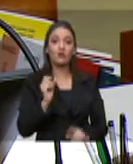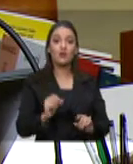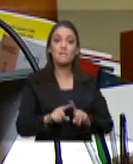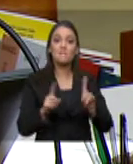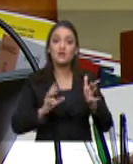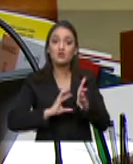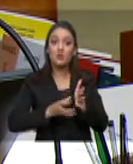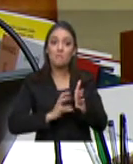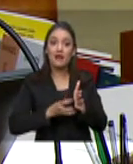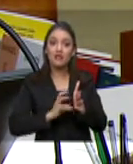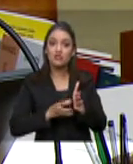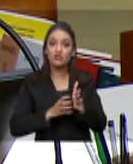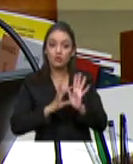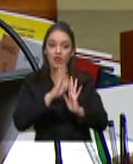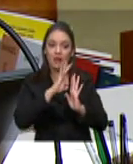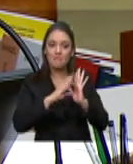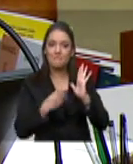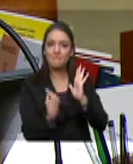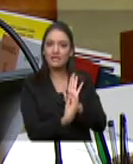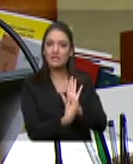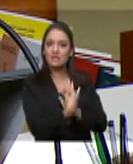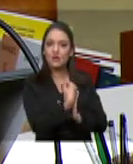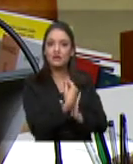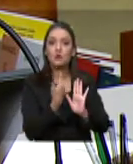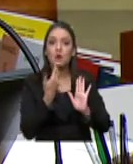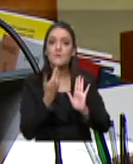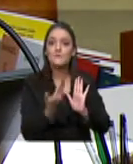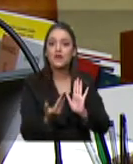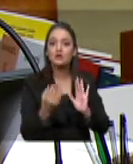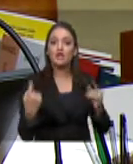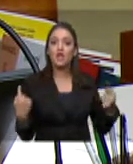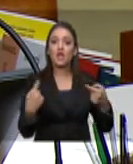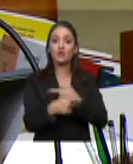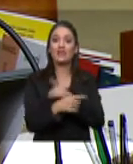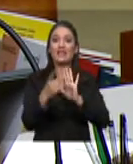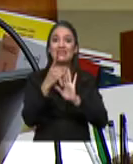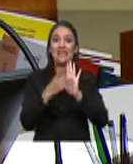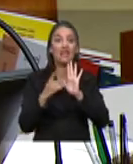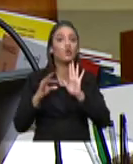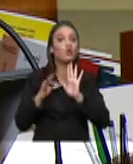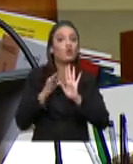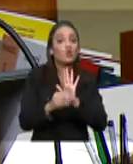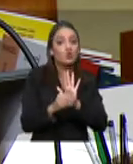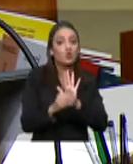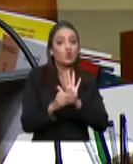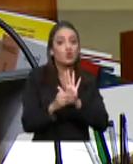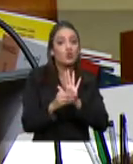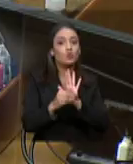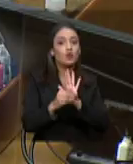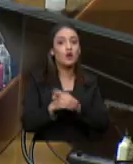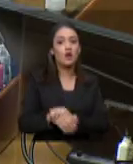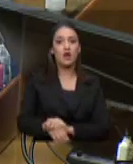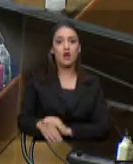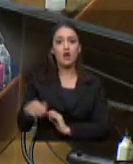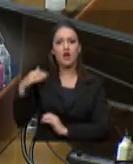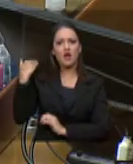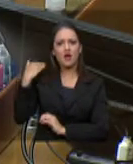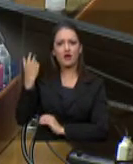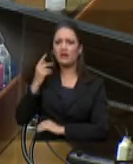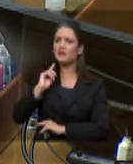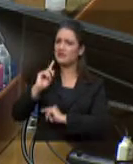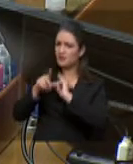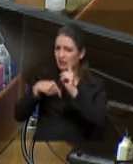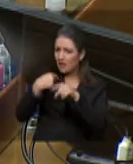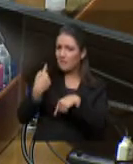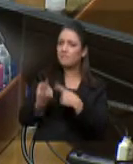partido autor, na inicial, pede a inconstitucionalidade de todo o decreto. Mas depois ele pontua no curso da ação.